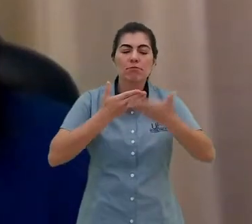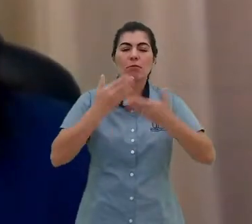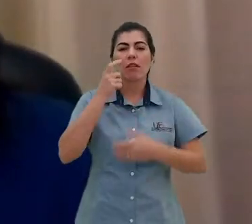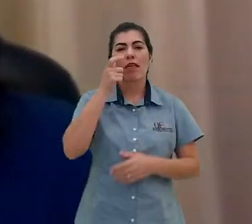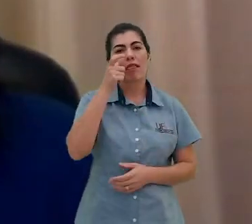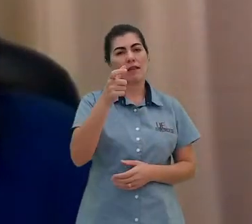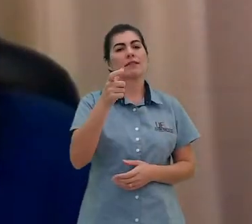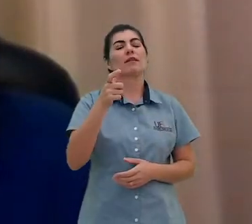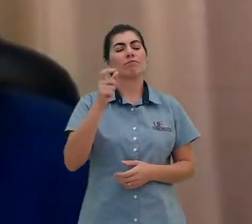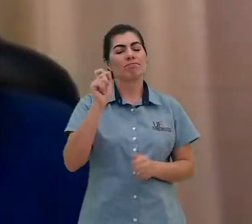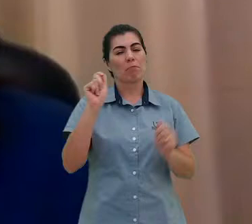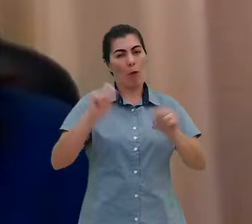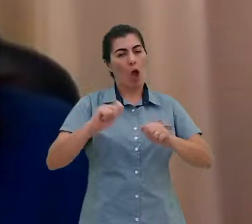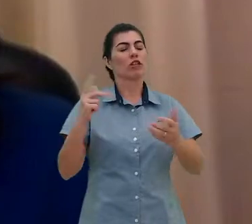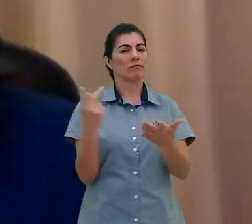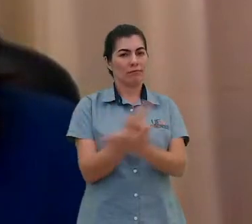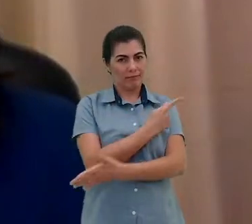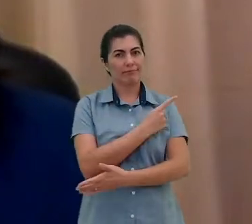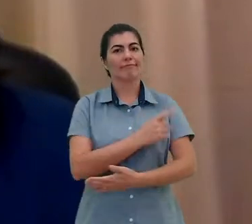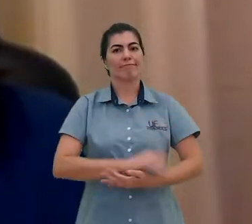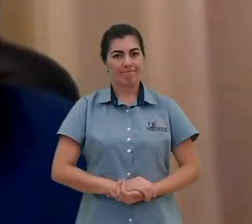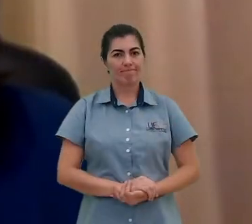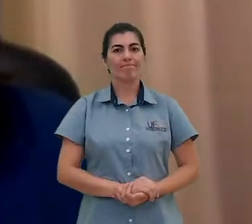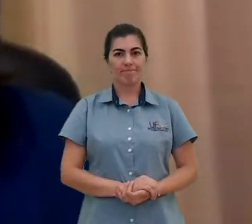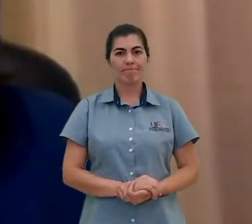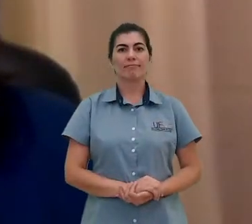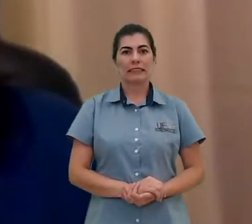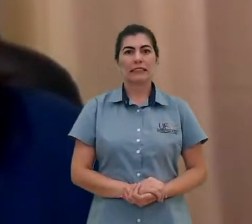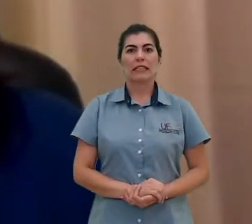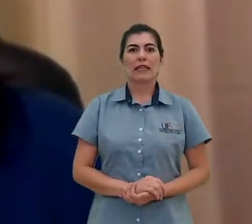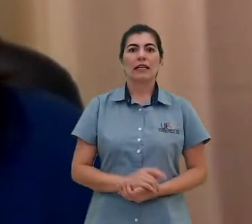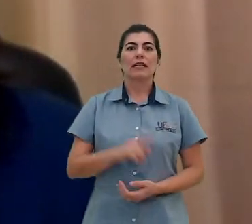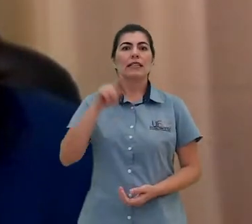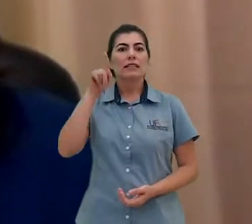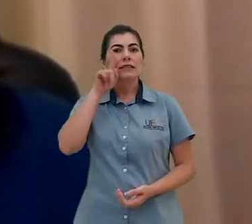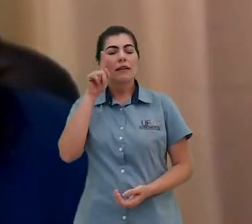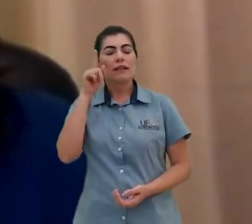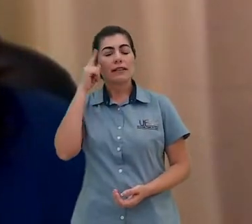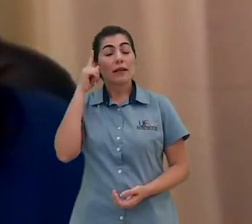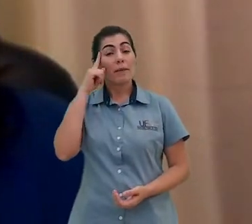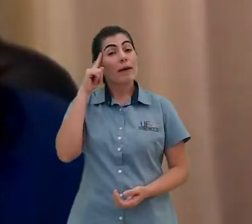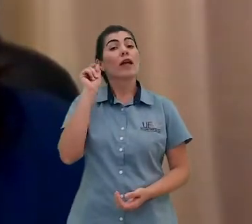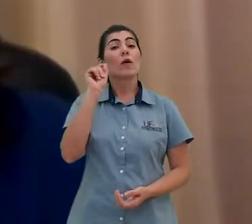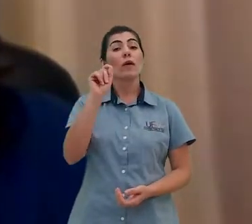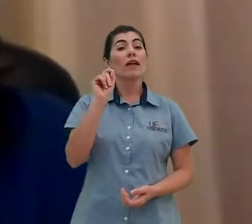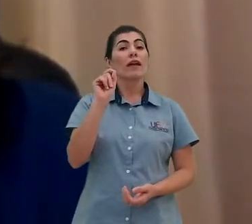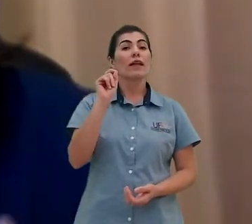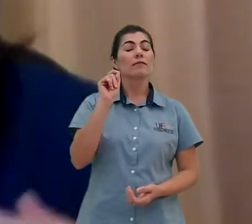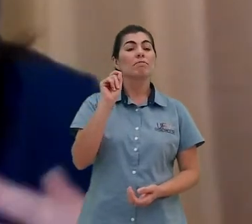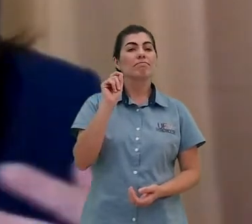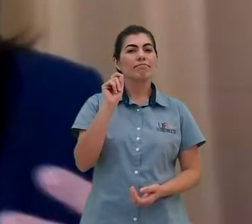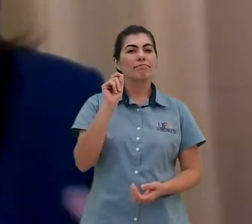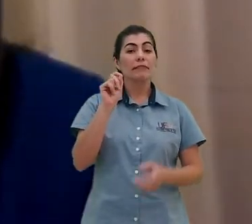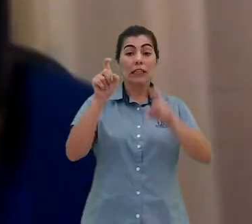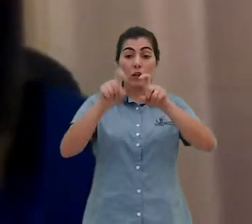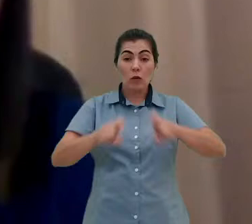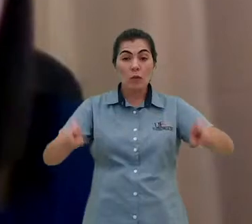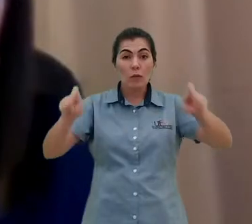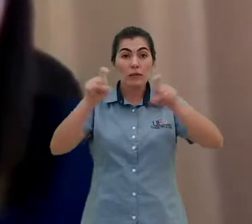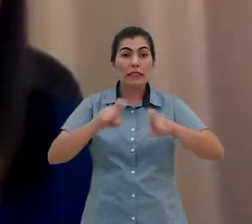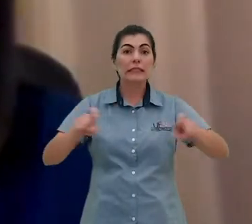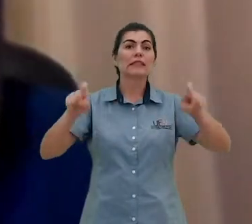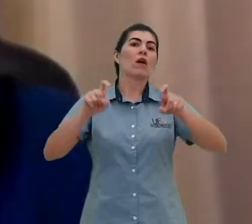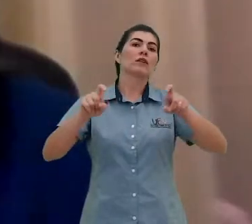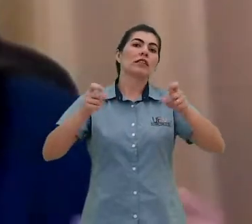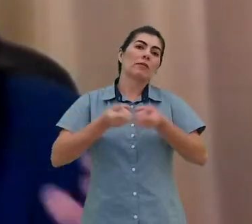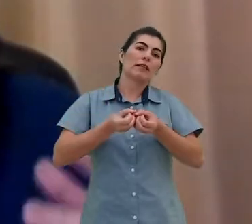pode acontecer aí, né? E também tem muitas iniciativas da computação tentando fazer com que isso seja mais